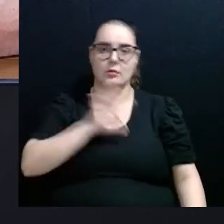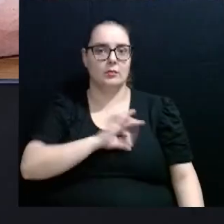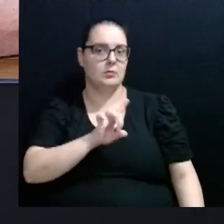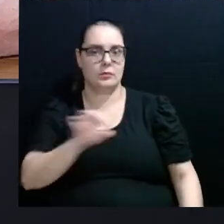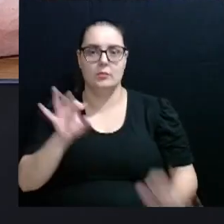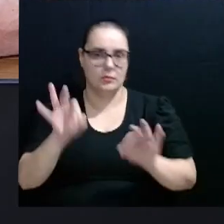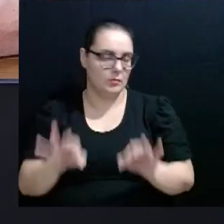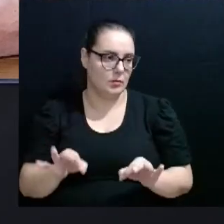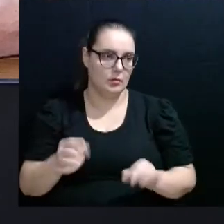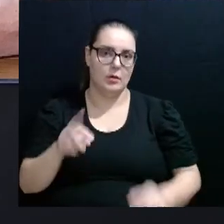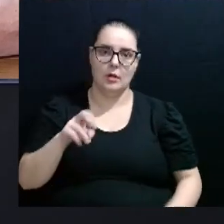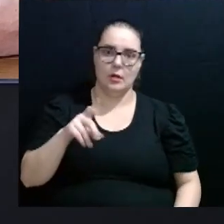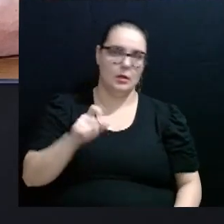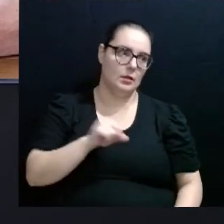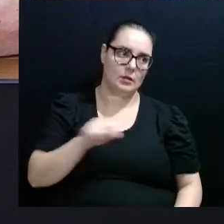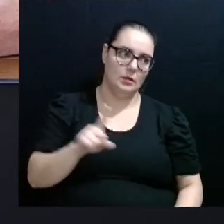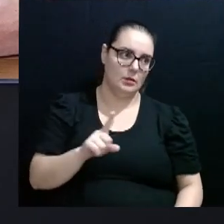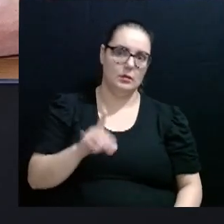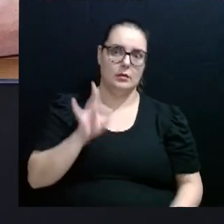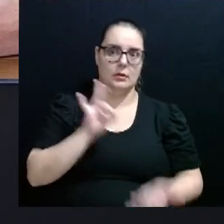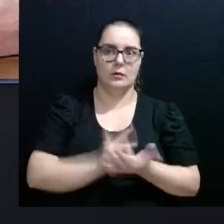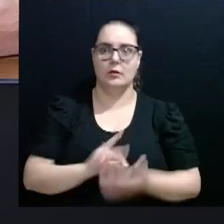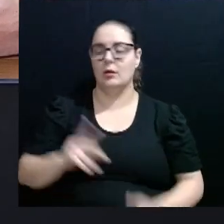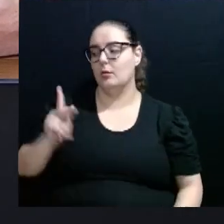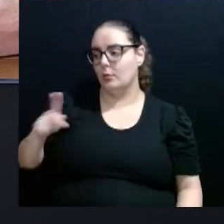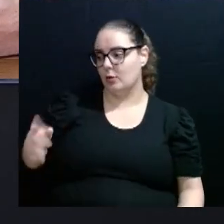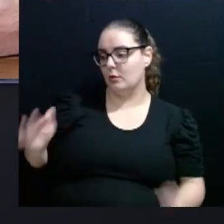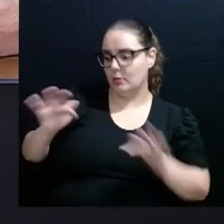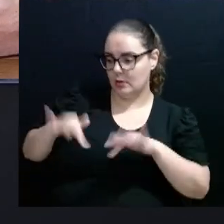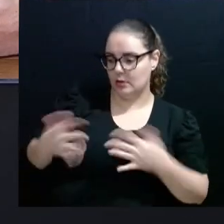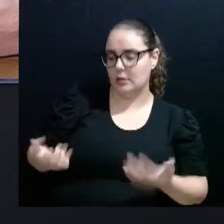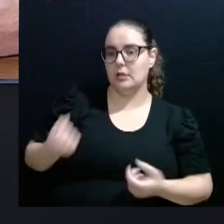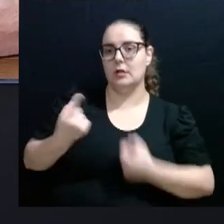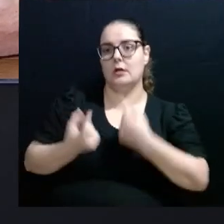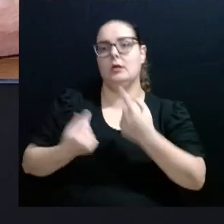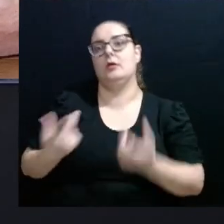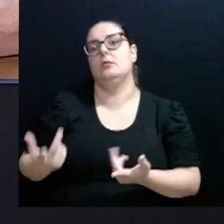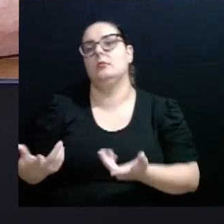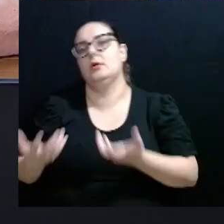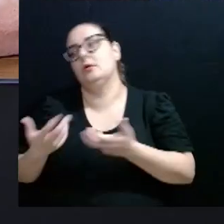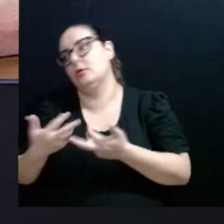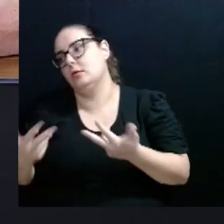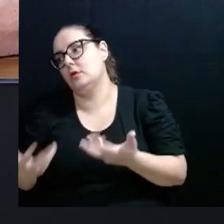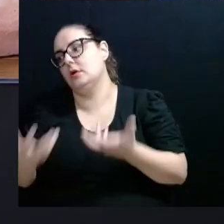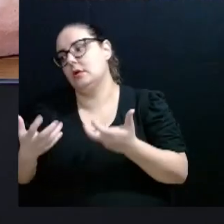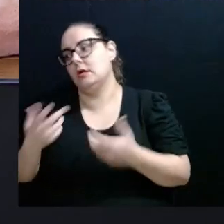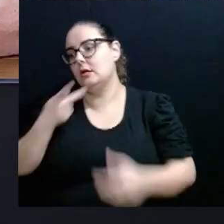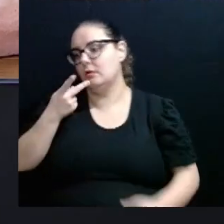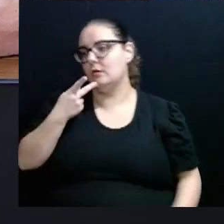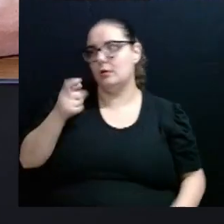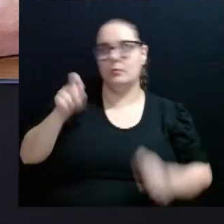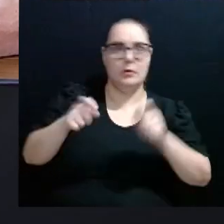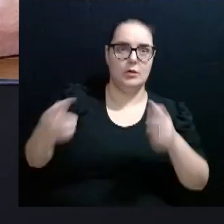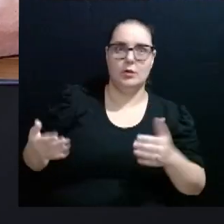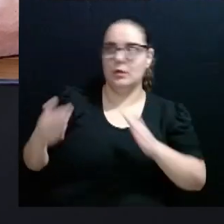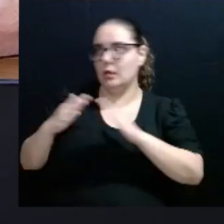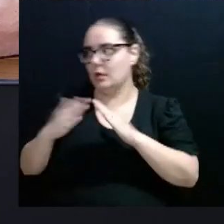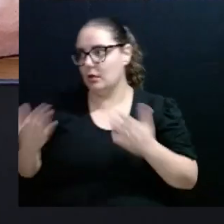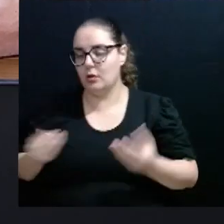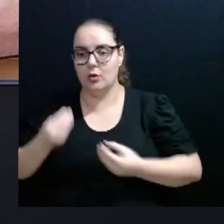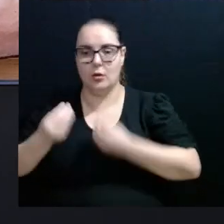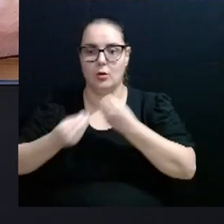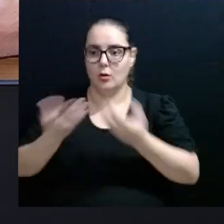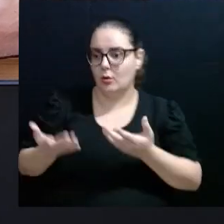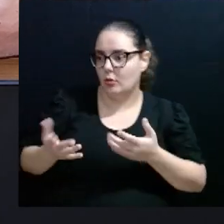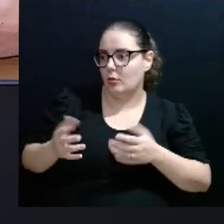não comporta. Professor, para a gente finalizar aqui, tem mais alguma coisa que você queira falar para o pessoal que está em casa, de como economizar, né,